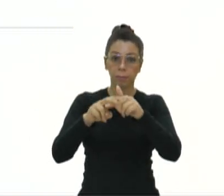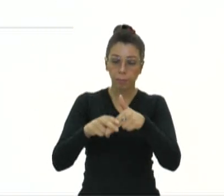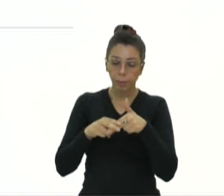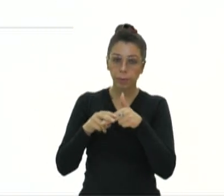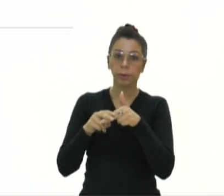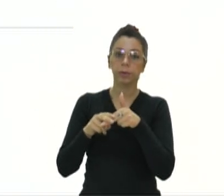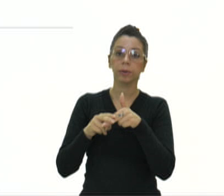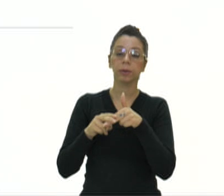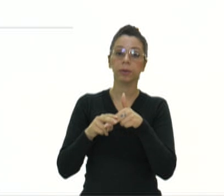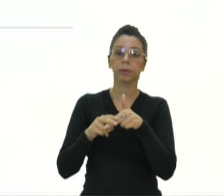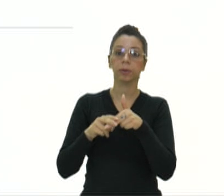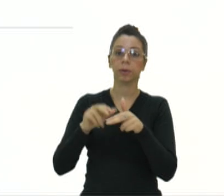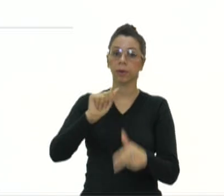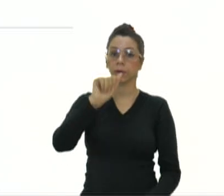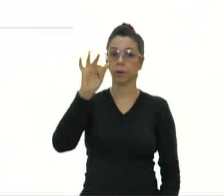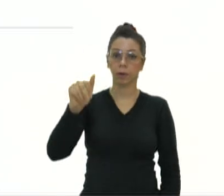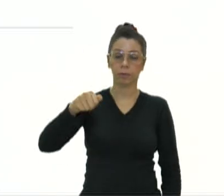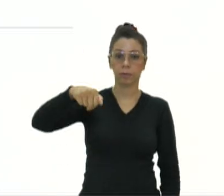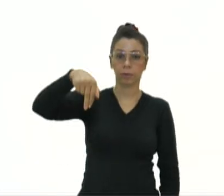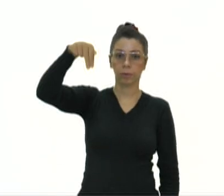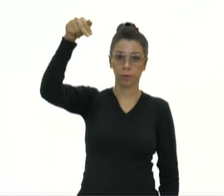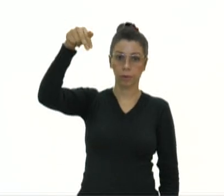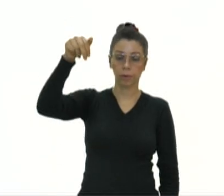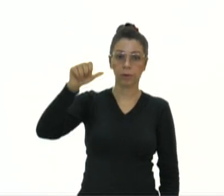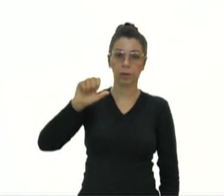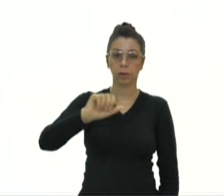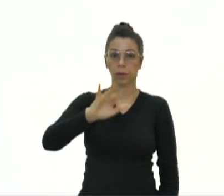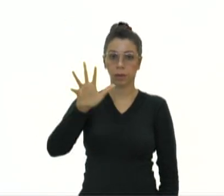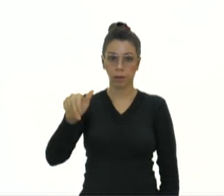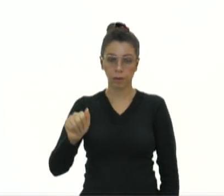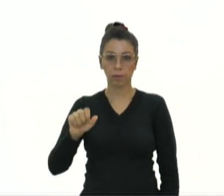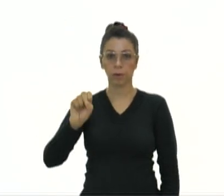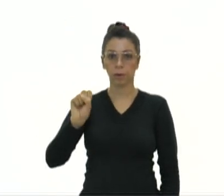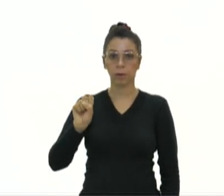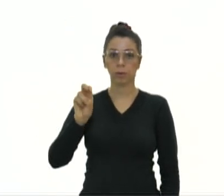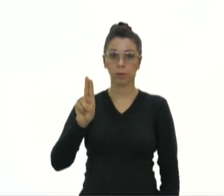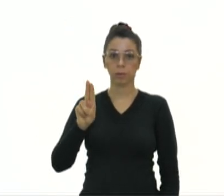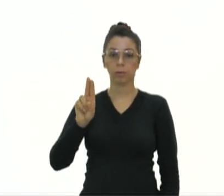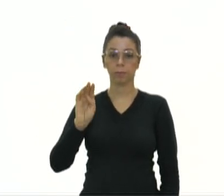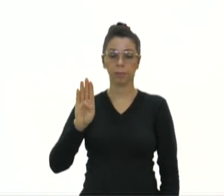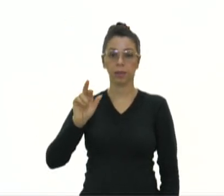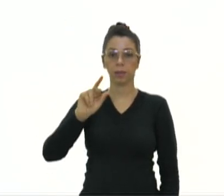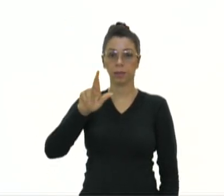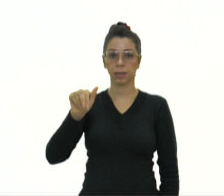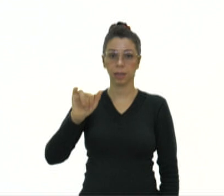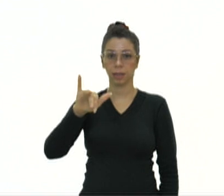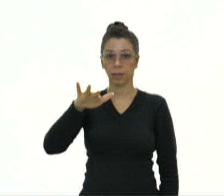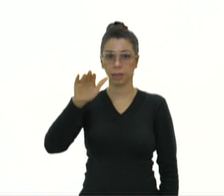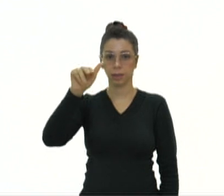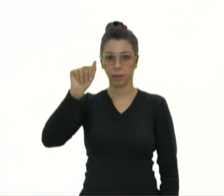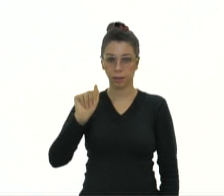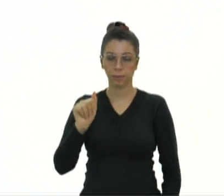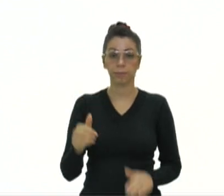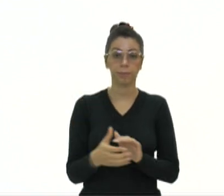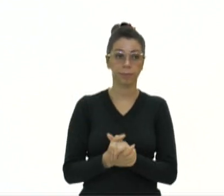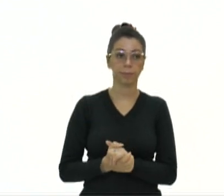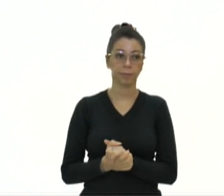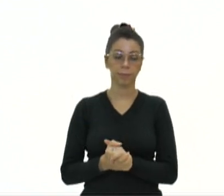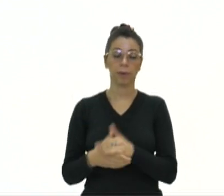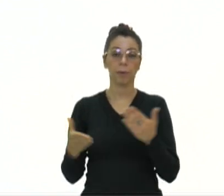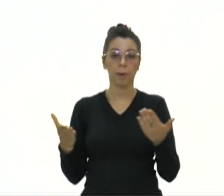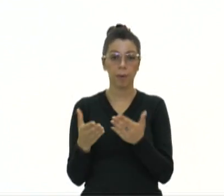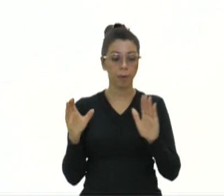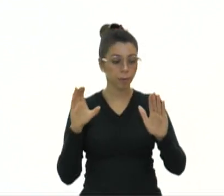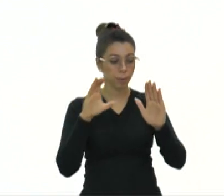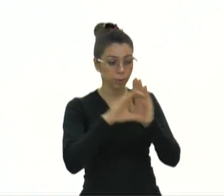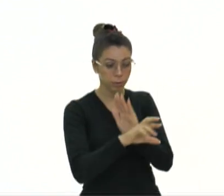a África subsaariana. Para finalizar, vamos para mais uma atividadezinha em que você vai conceituar a palavra